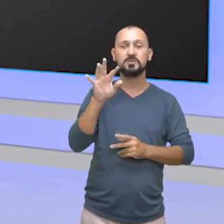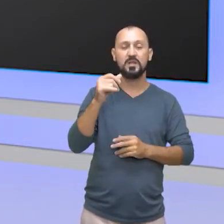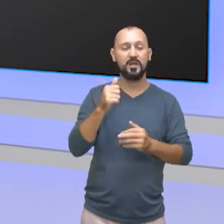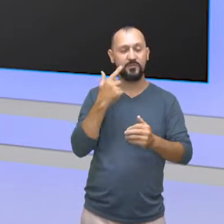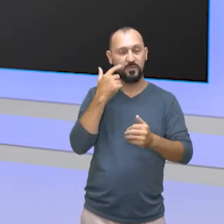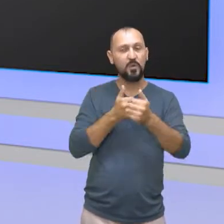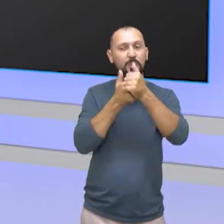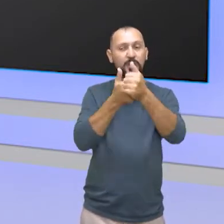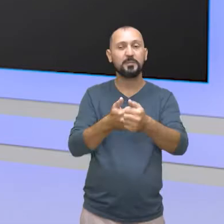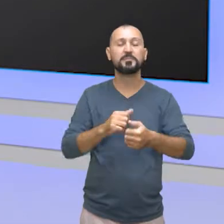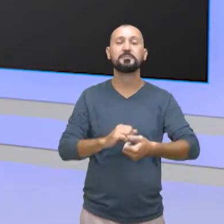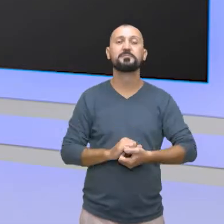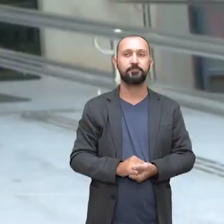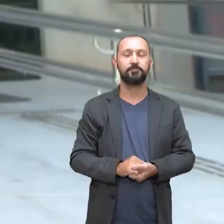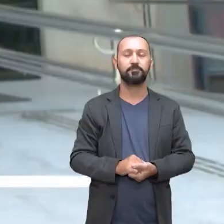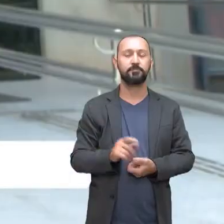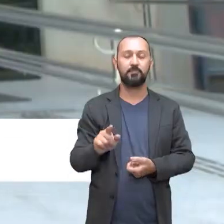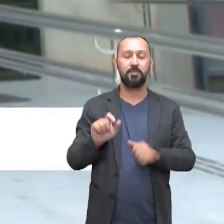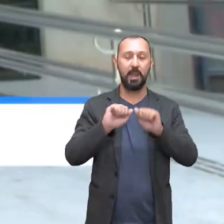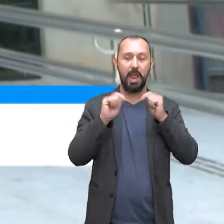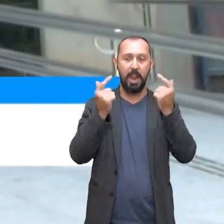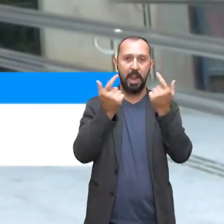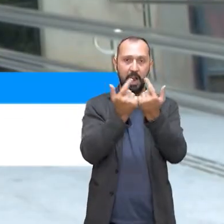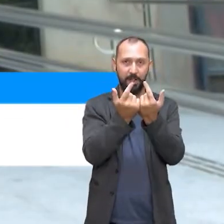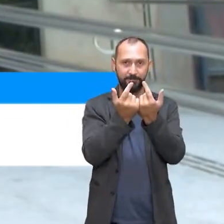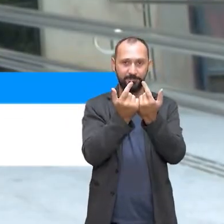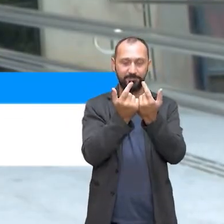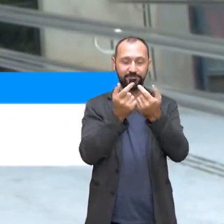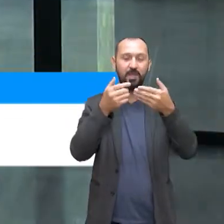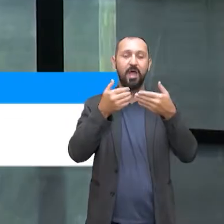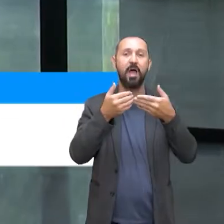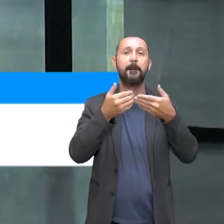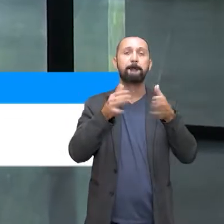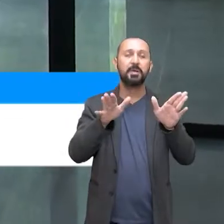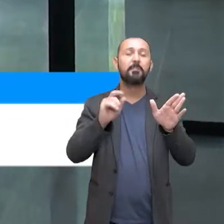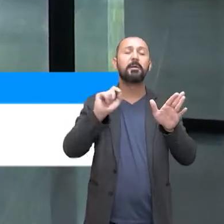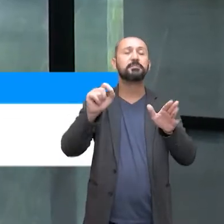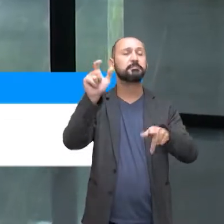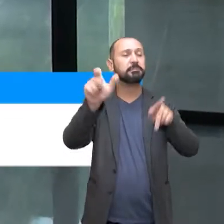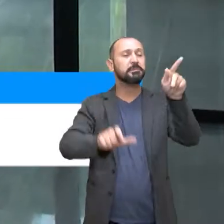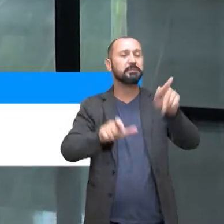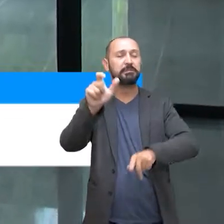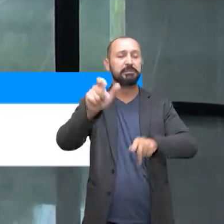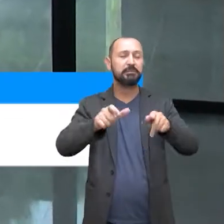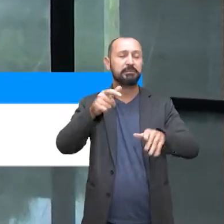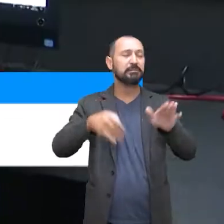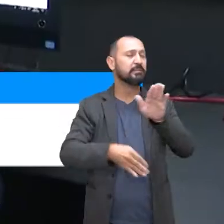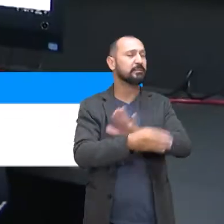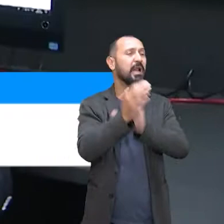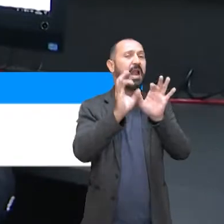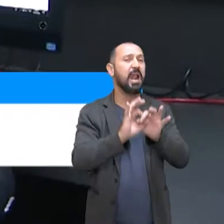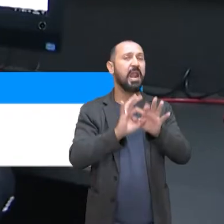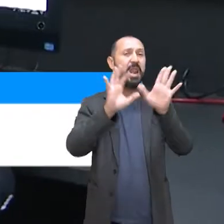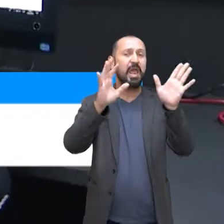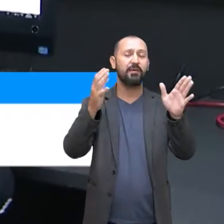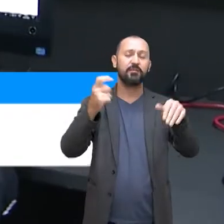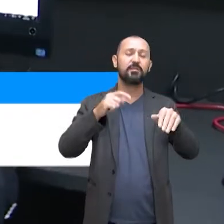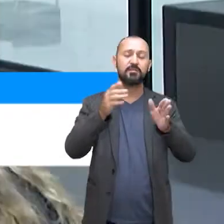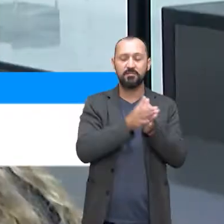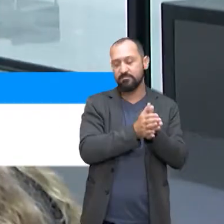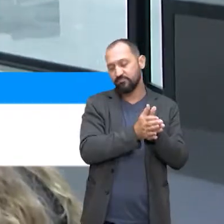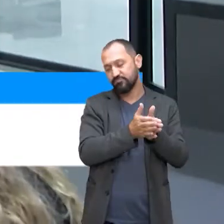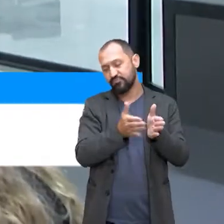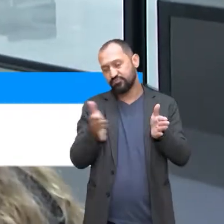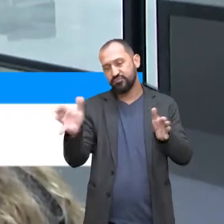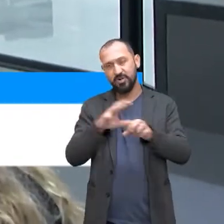Faques acompanhou o movimento. Com as portas abertas para o público, a Assembleia Legislativa de Mato Grosso do Sul volta a receber a